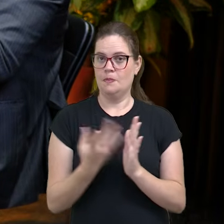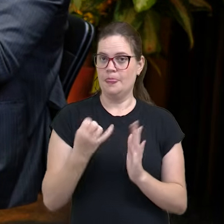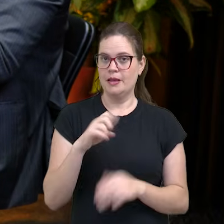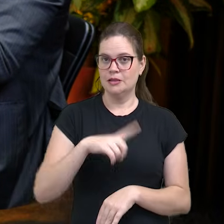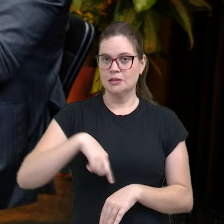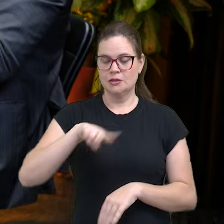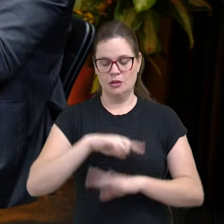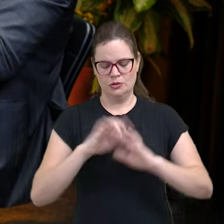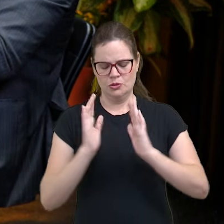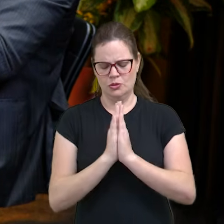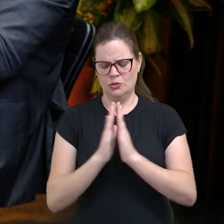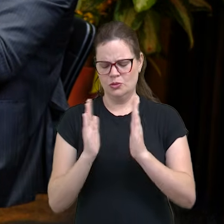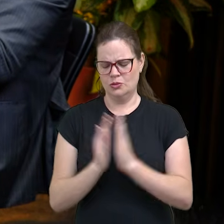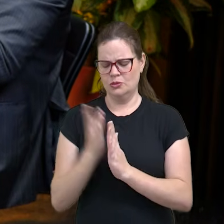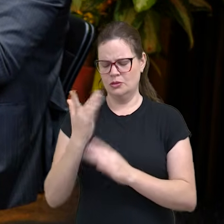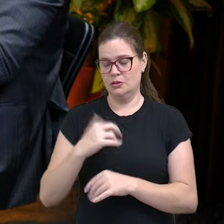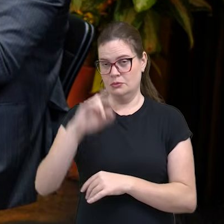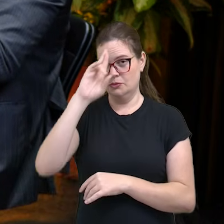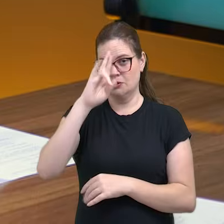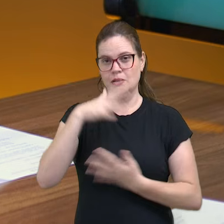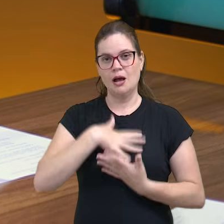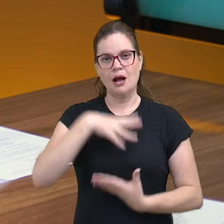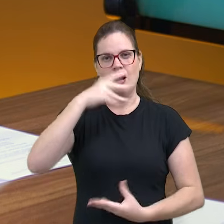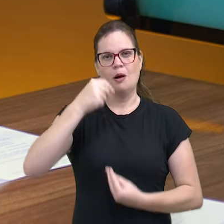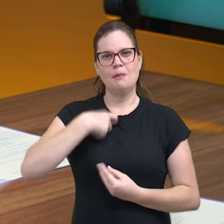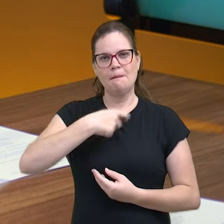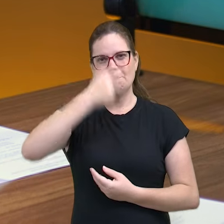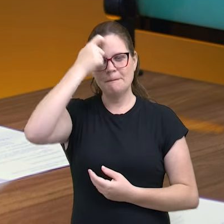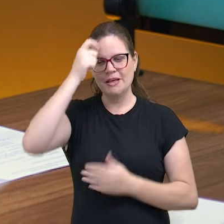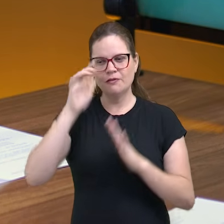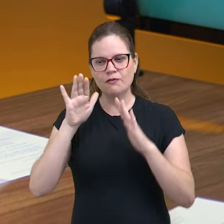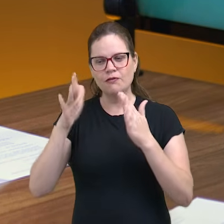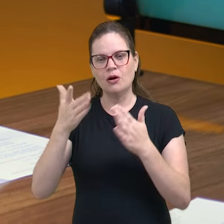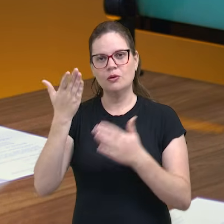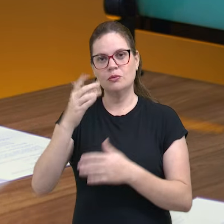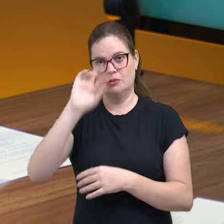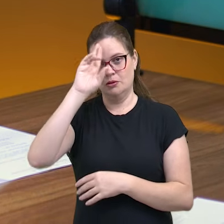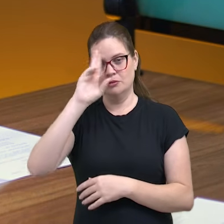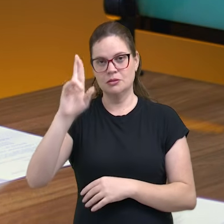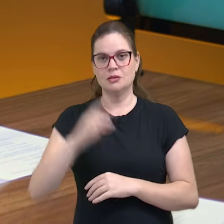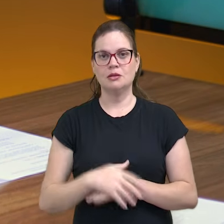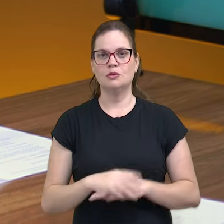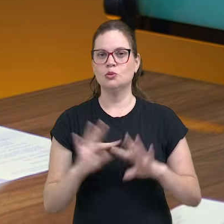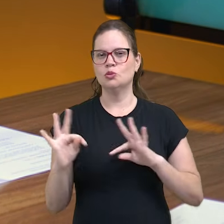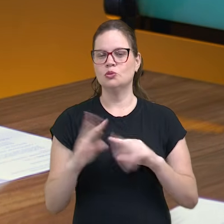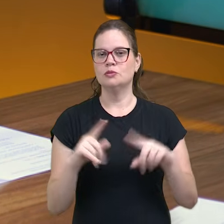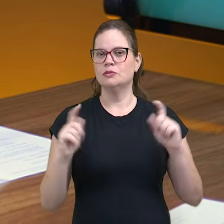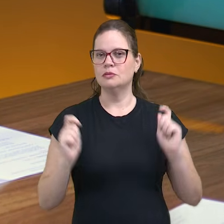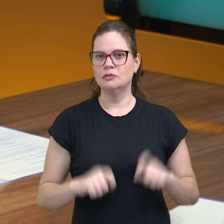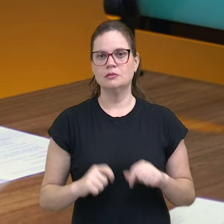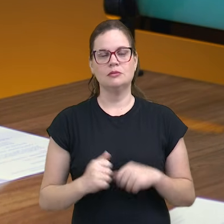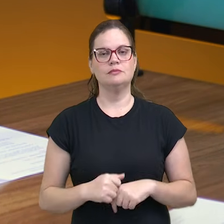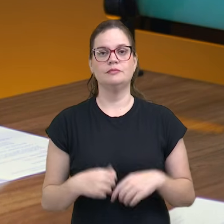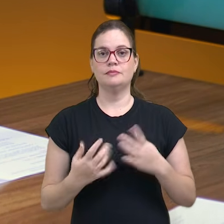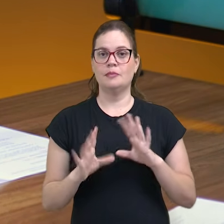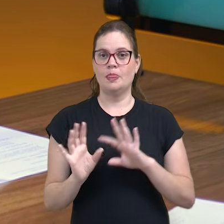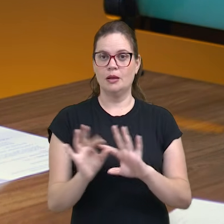a oração, quando nós oramos ao Senhor, tudo, nossa alma, mente, se volta para o